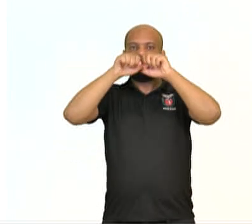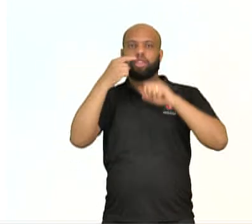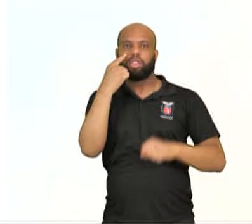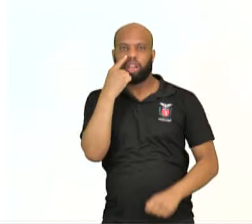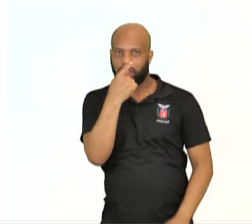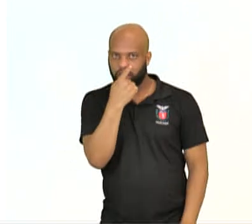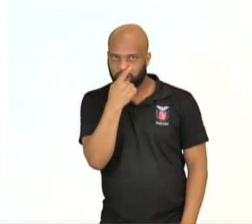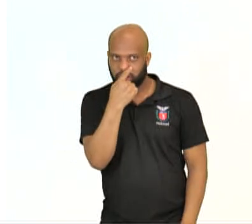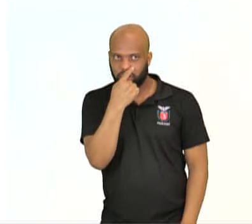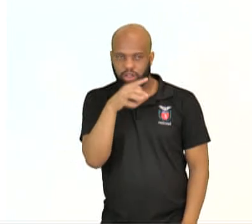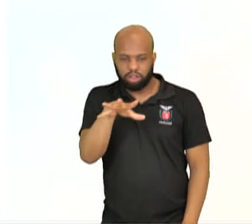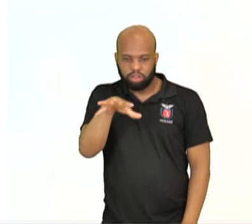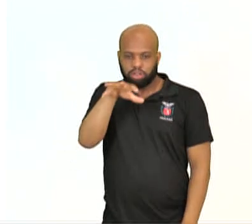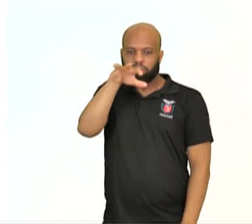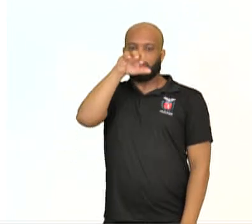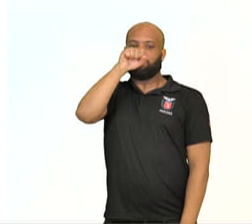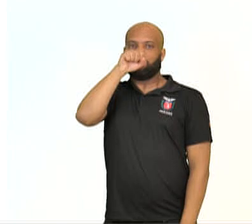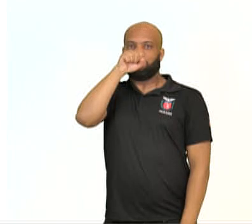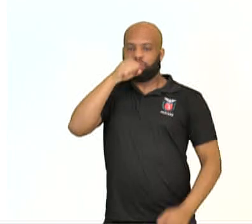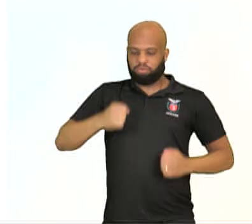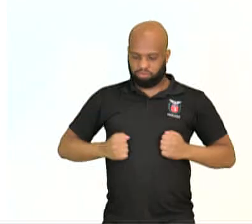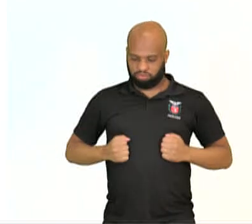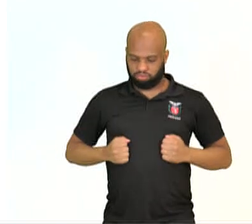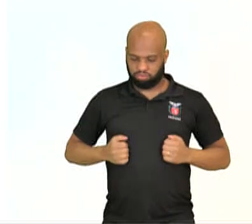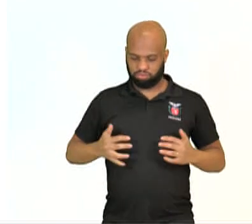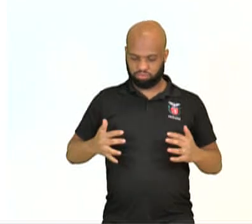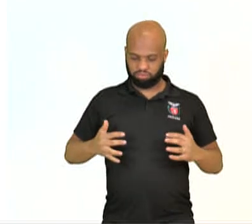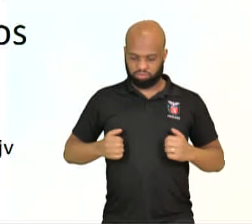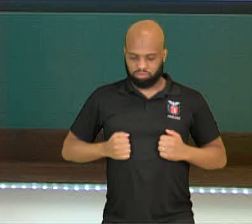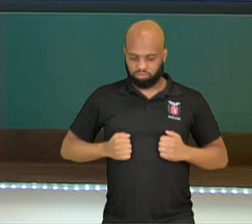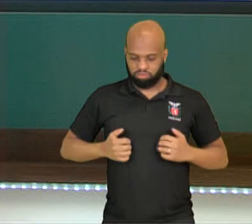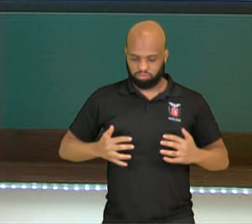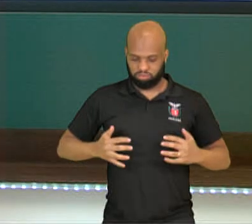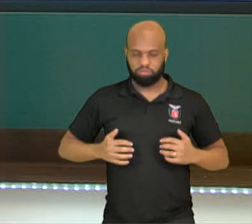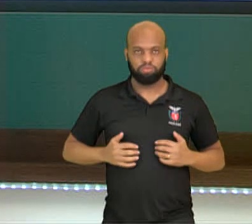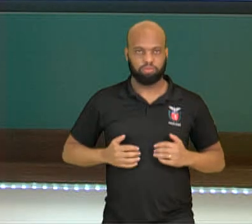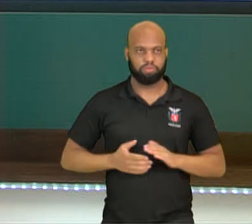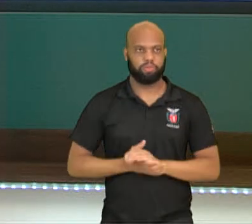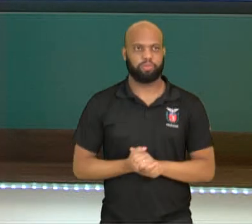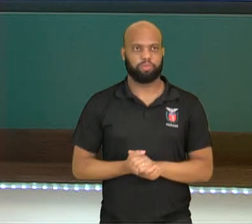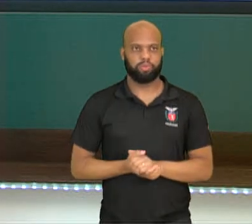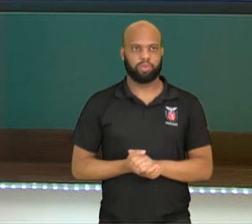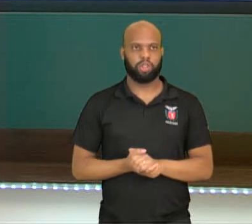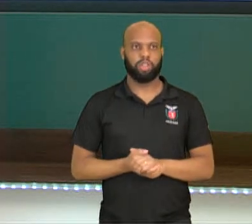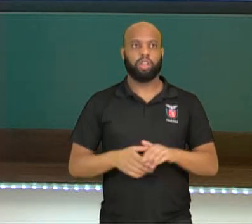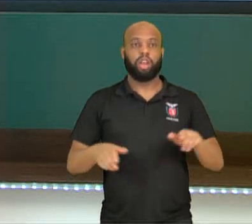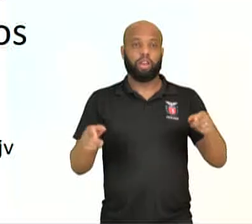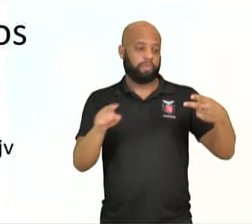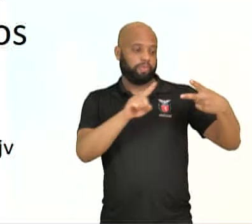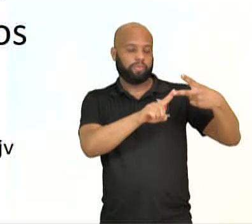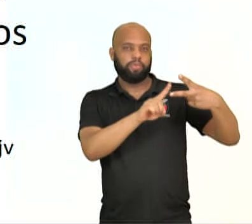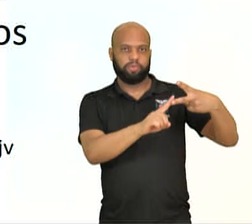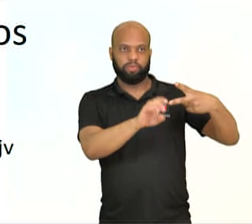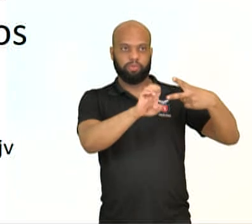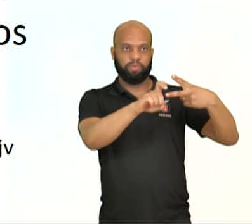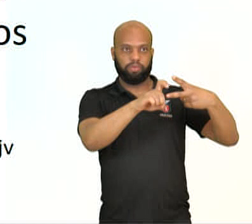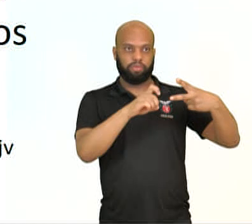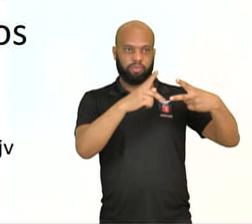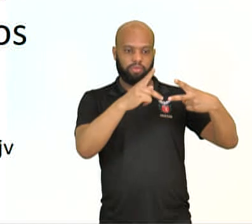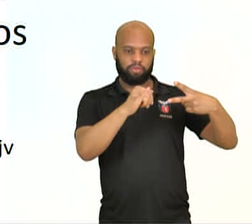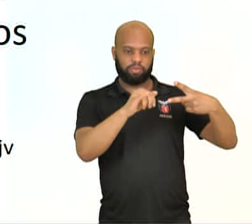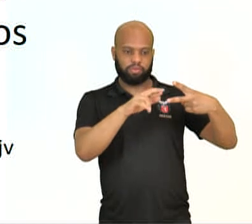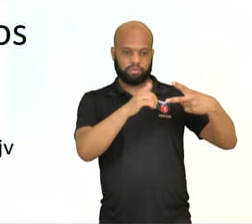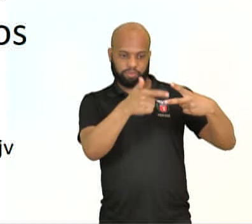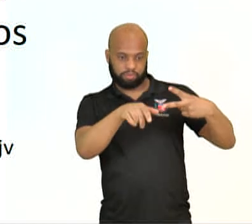nariz e inspirando, levando esse ar para os pulmões. E a expiração, que é o